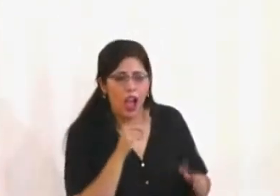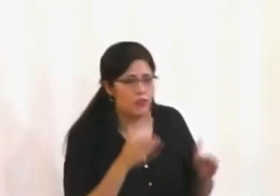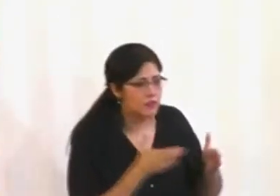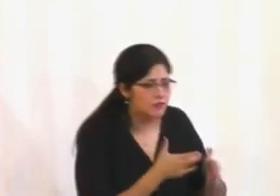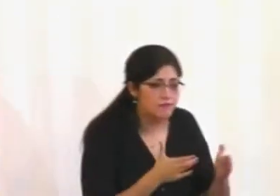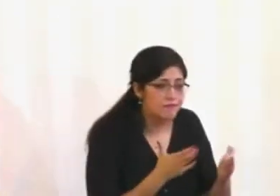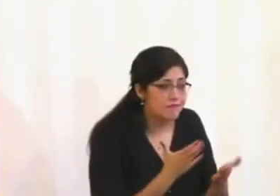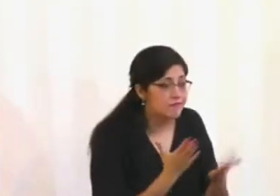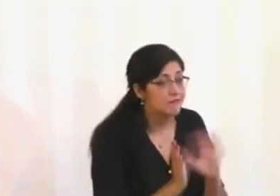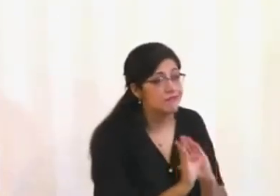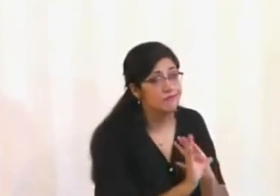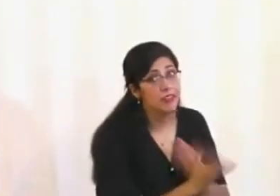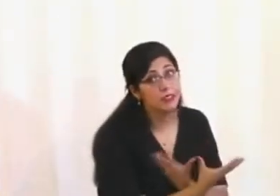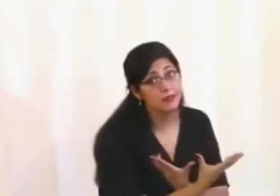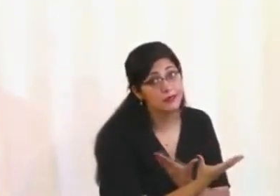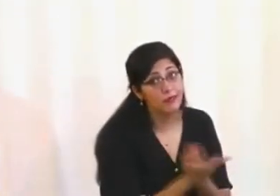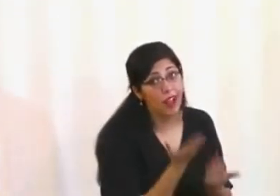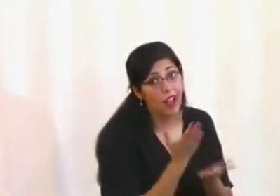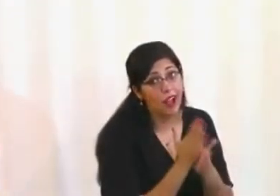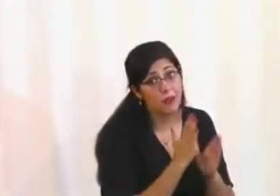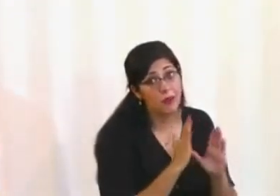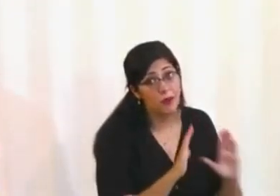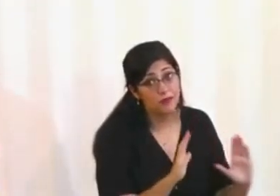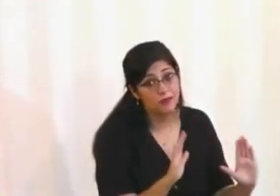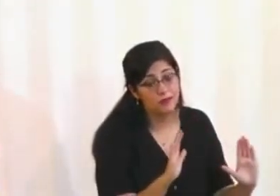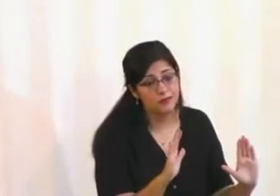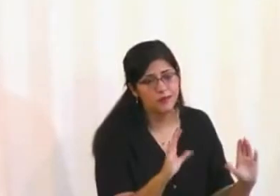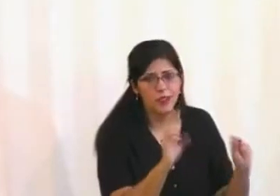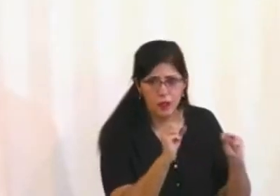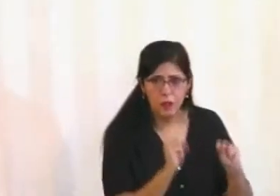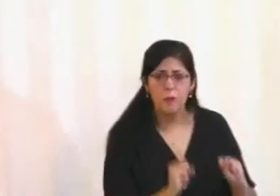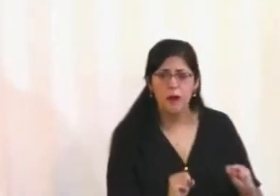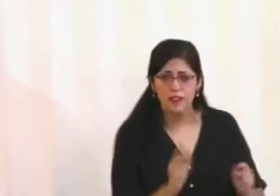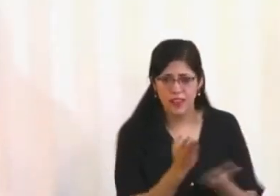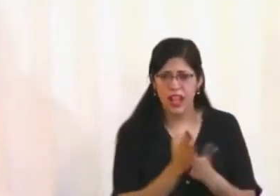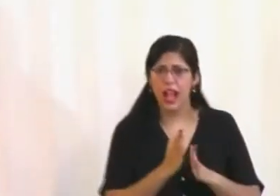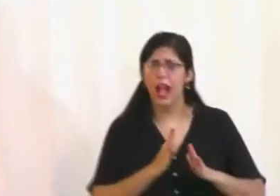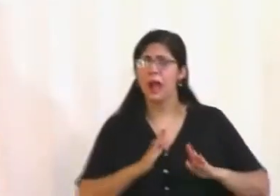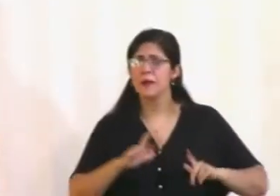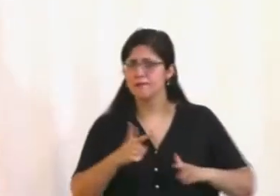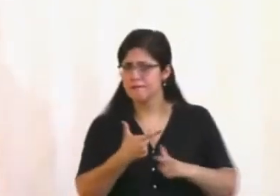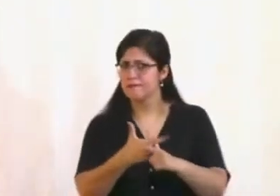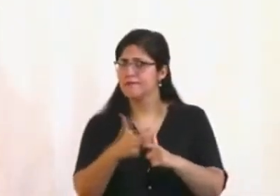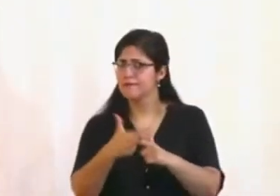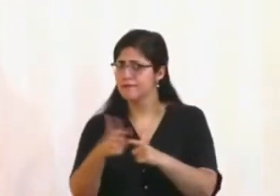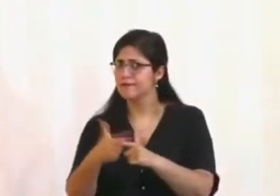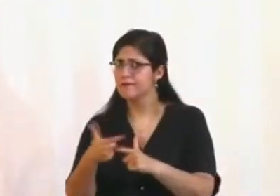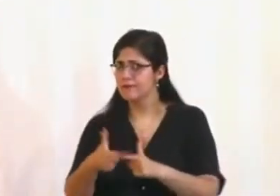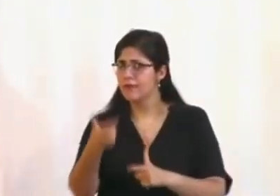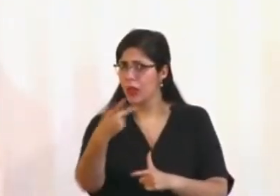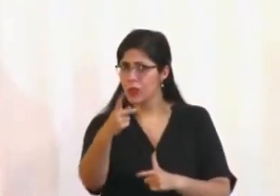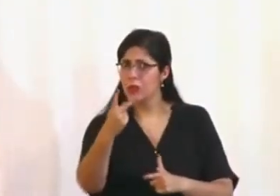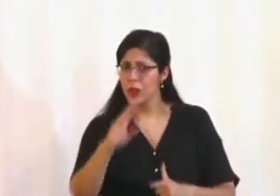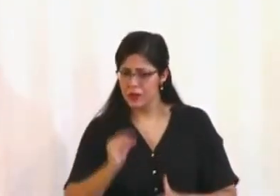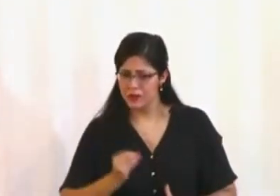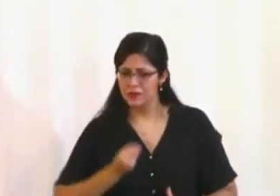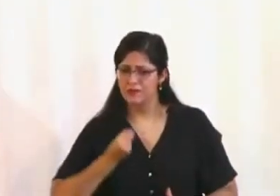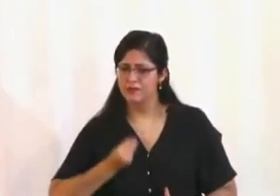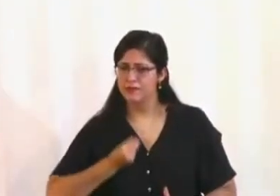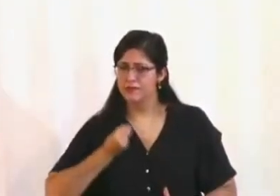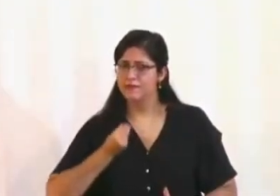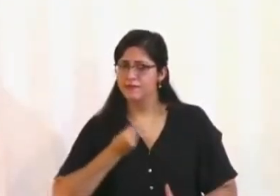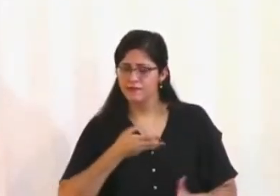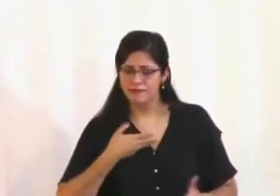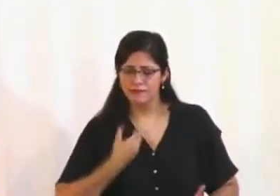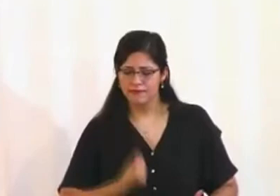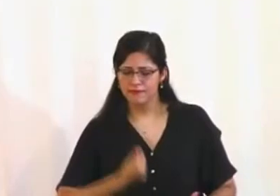Existem alguns momentos na nossa história que a fonte também vai secar. Passaremos por adversidades, passaremos pelo vale da sombra da morte,